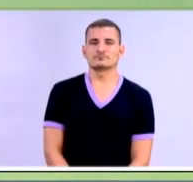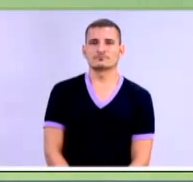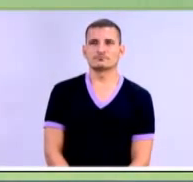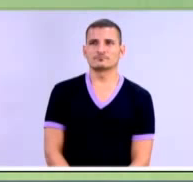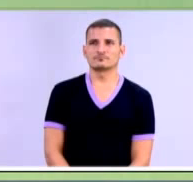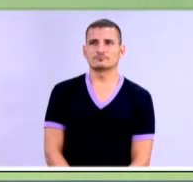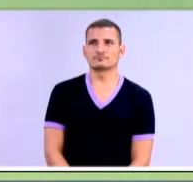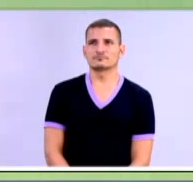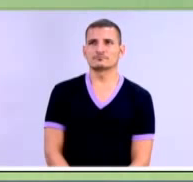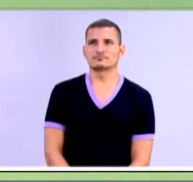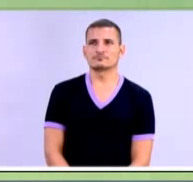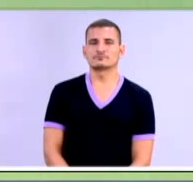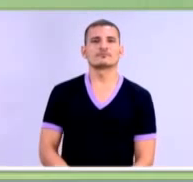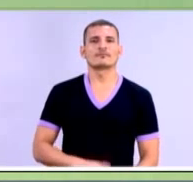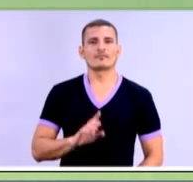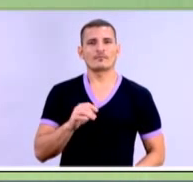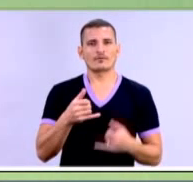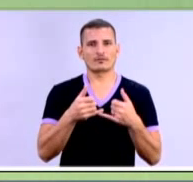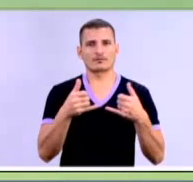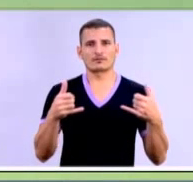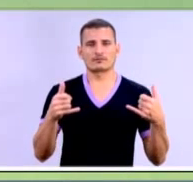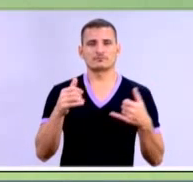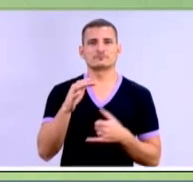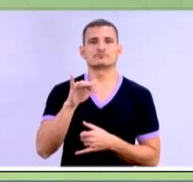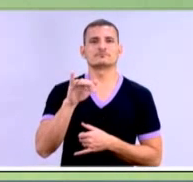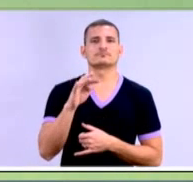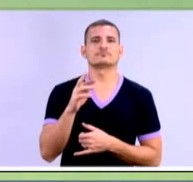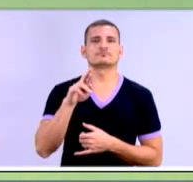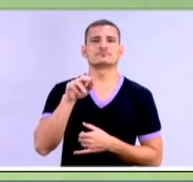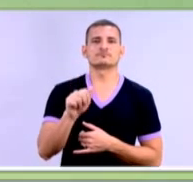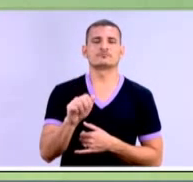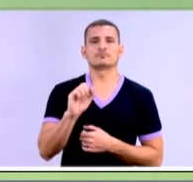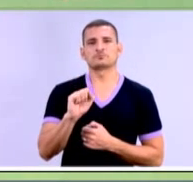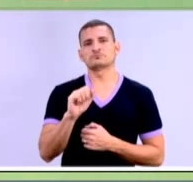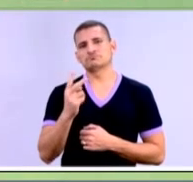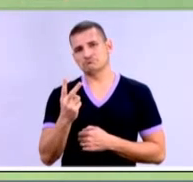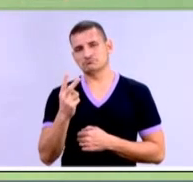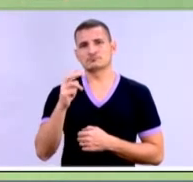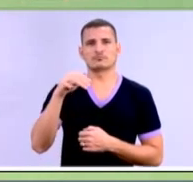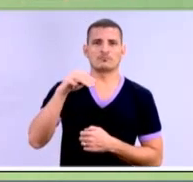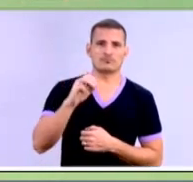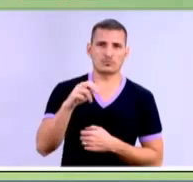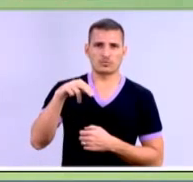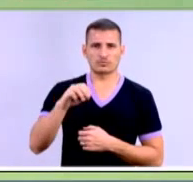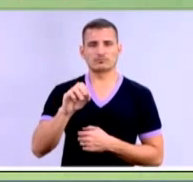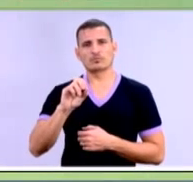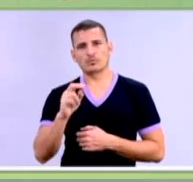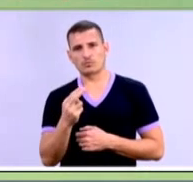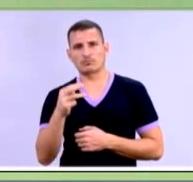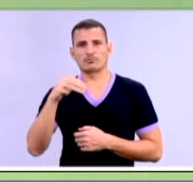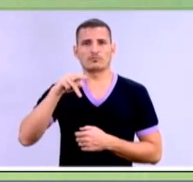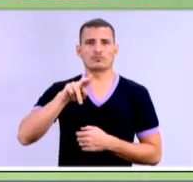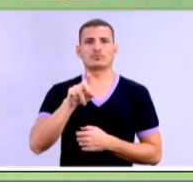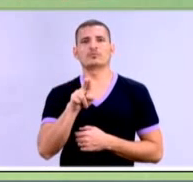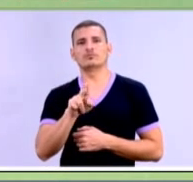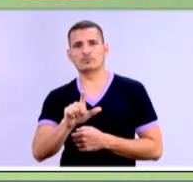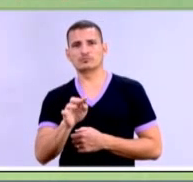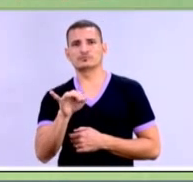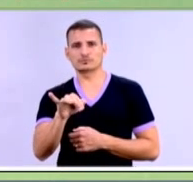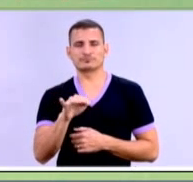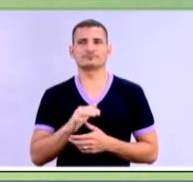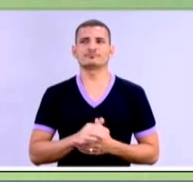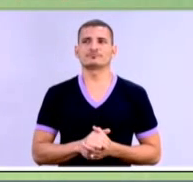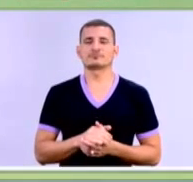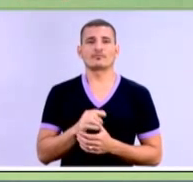utilizado seria uma fibra ótica, pode ser multimodo ou monomodo, por quê? A fibra ótica, ela tem